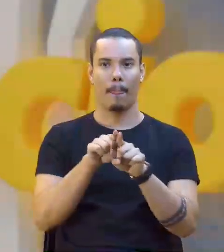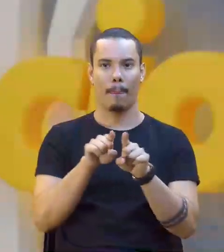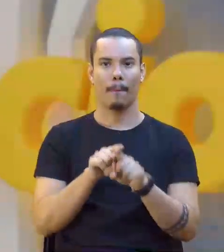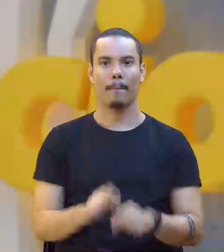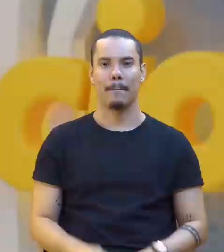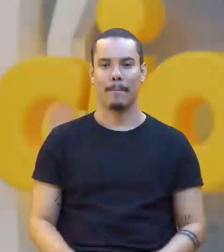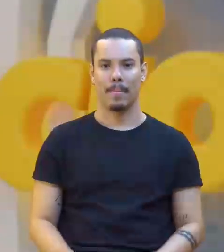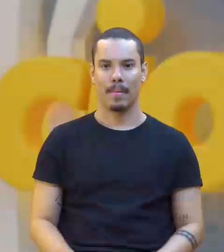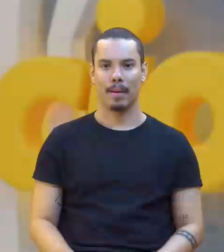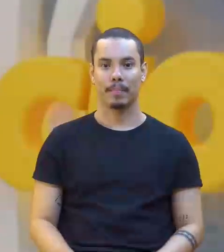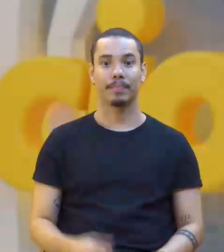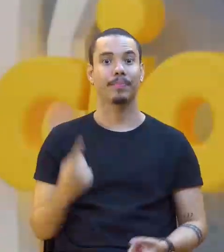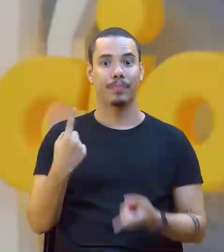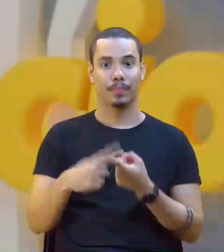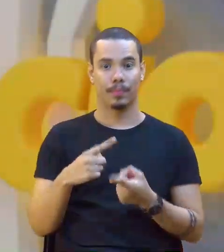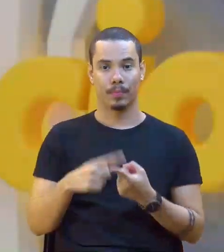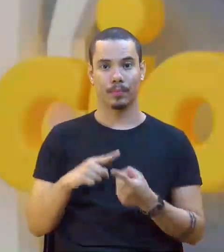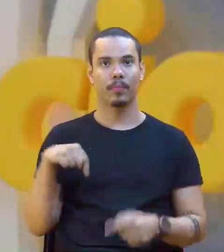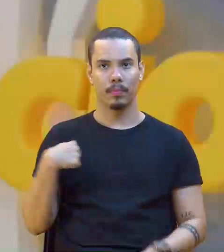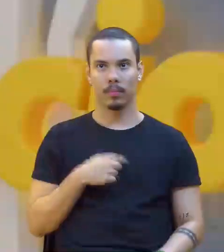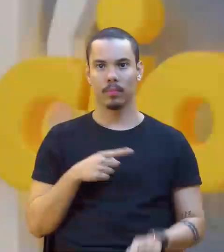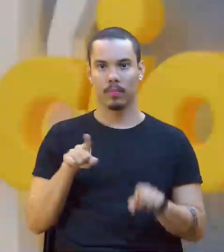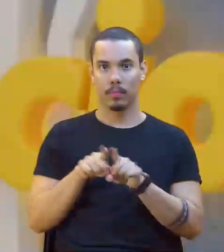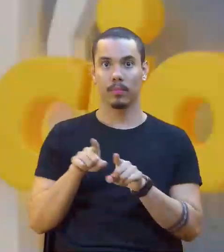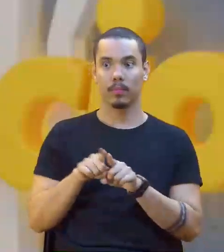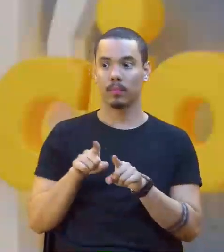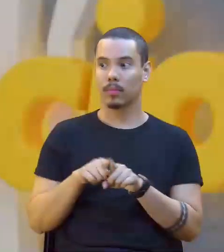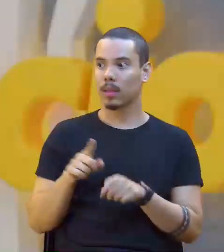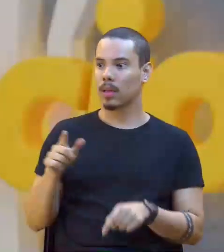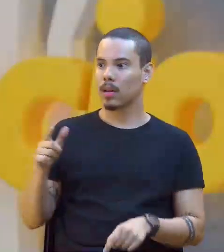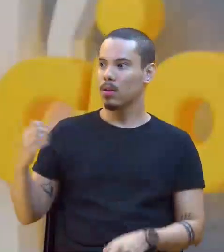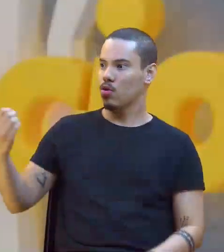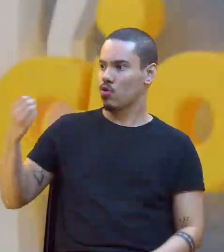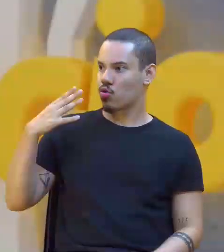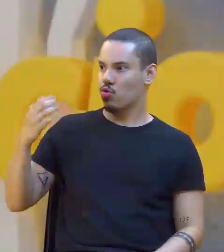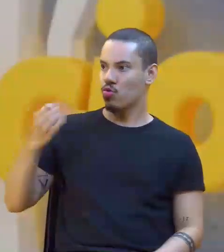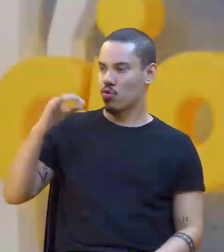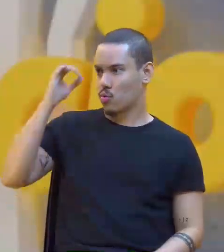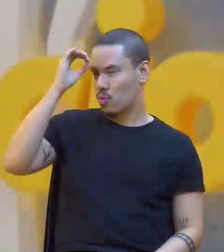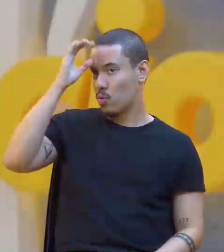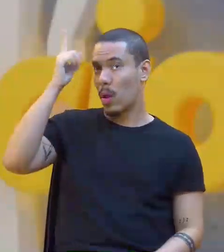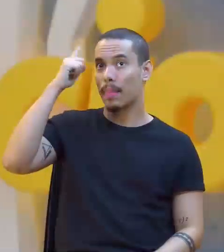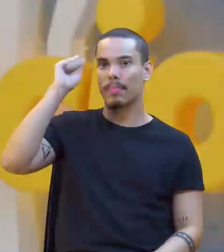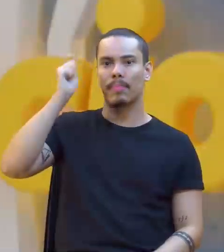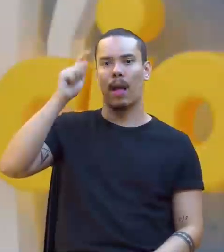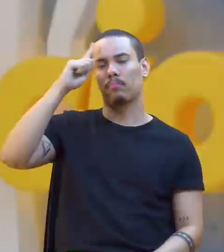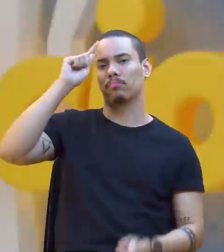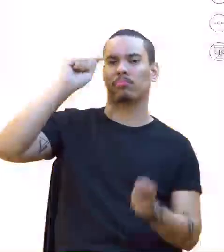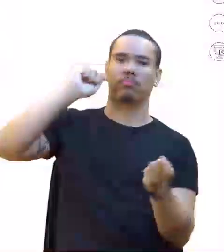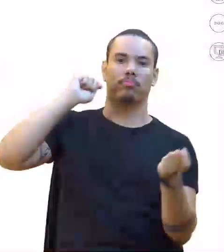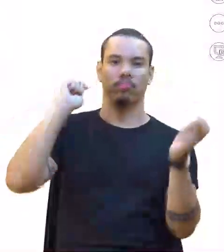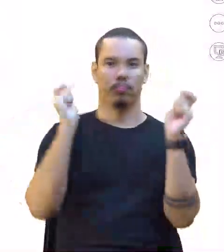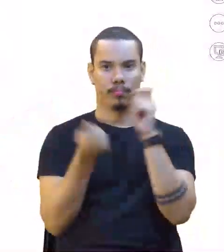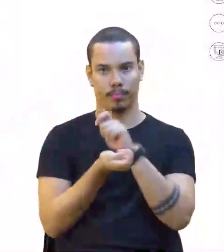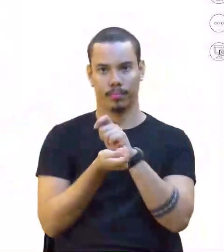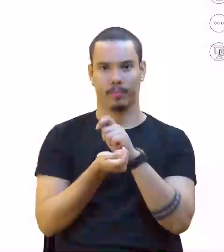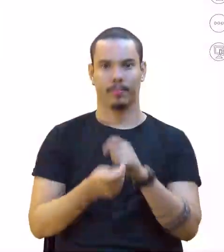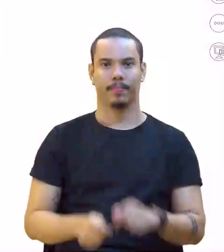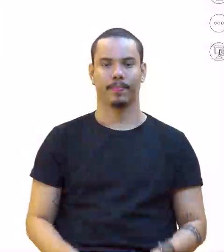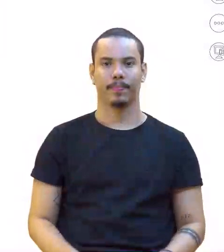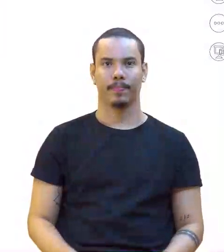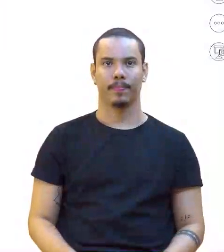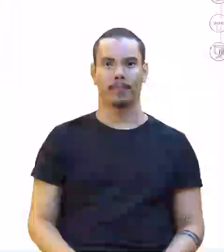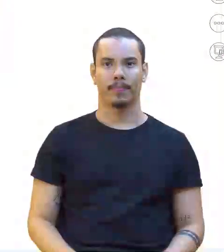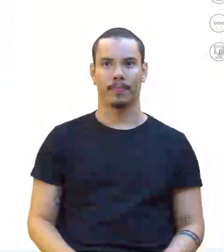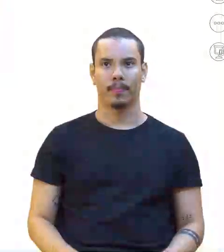gente é construído, mas a gente também tem a capacidade de se reconstruir, né? Então, vamos lá, vamos ao quadro, olha só. Então,